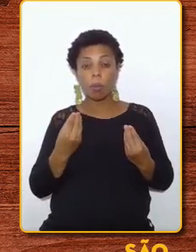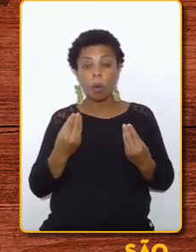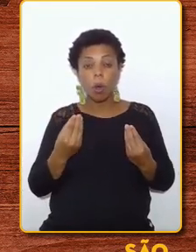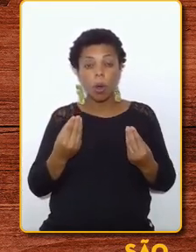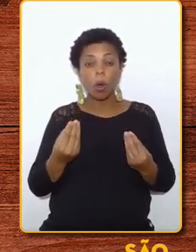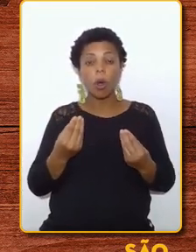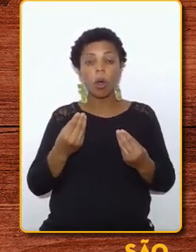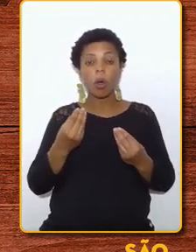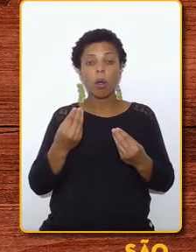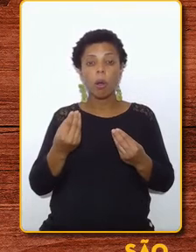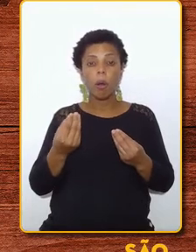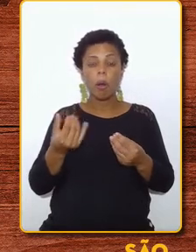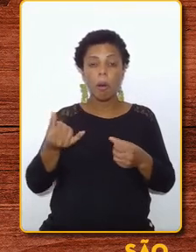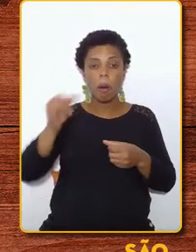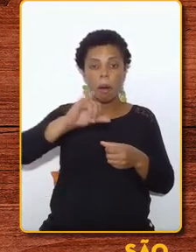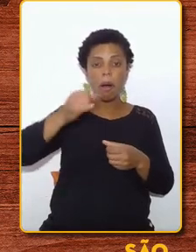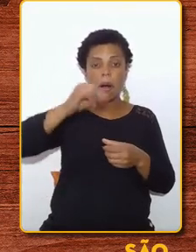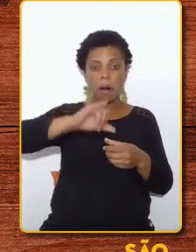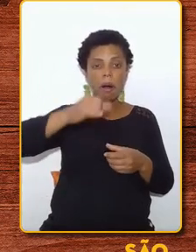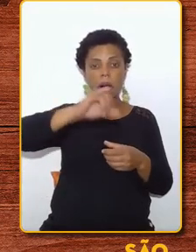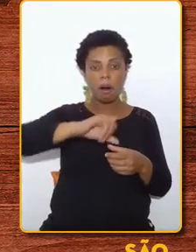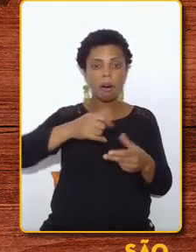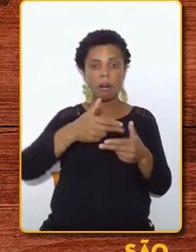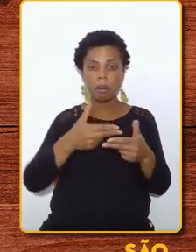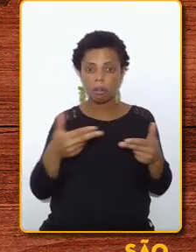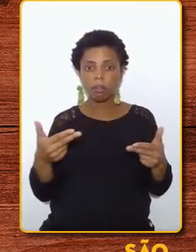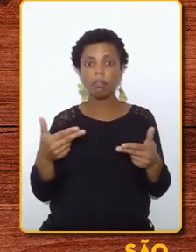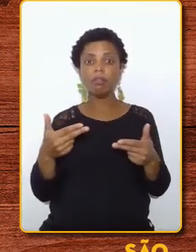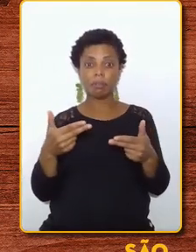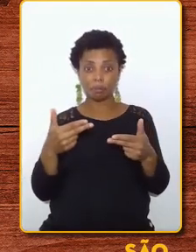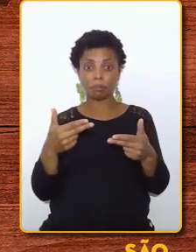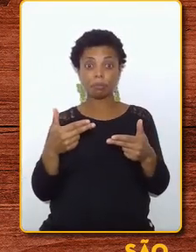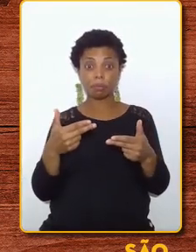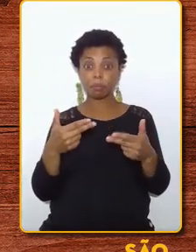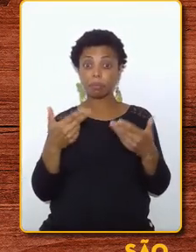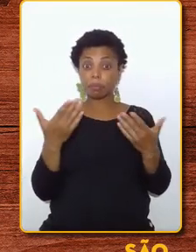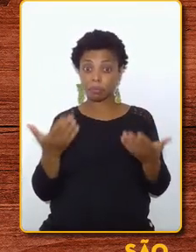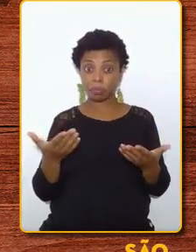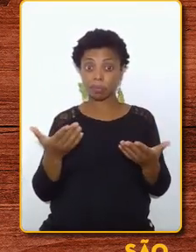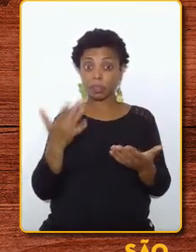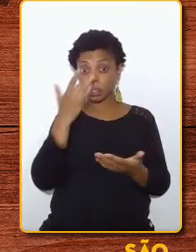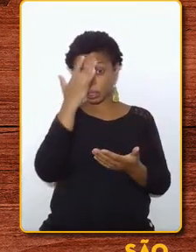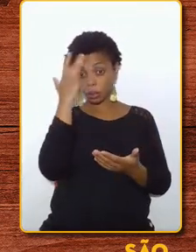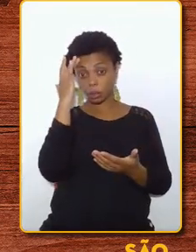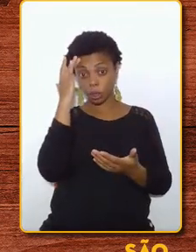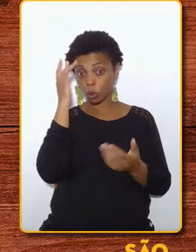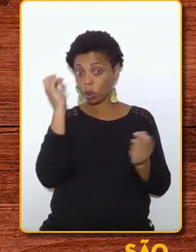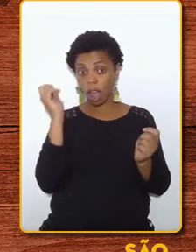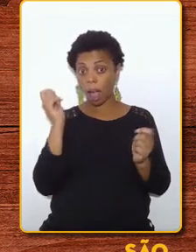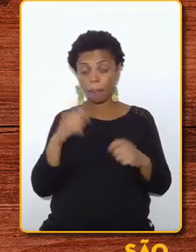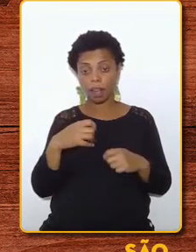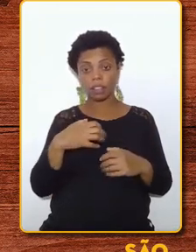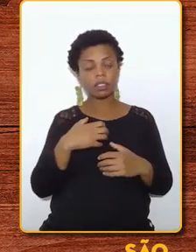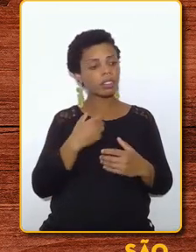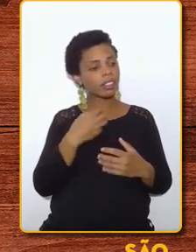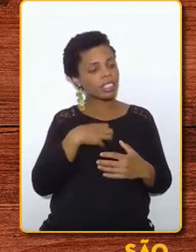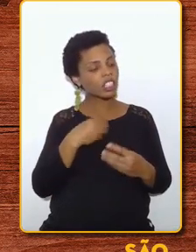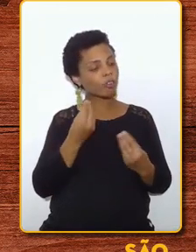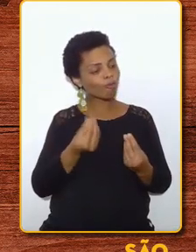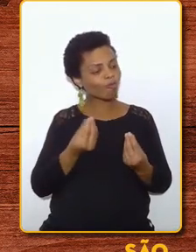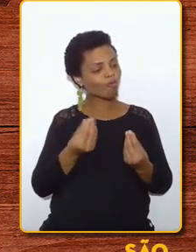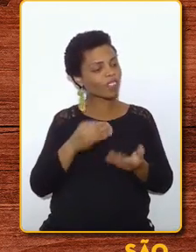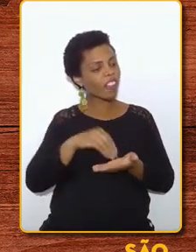que levam à incapacidade da pessoa se sentir saciada, né? Então ela